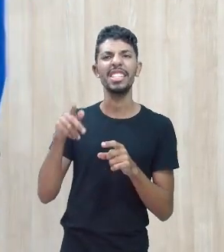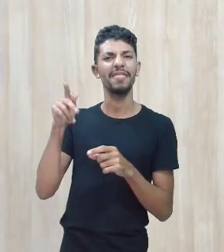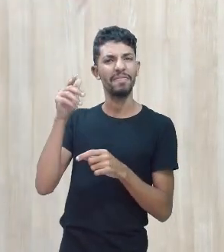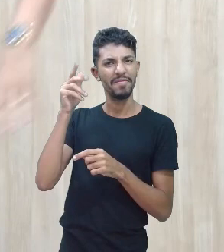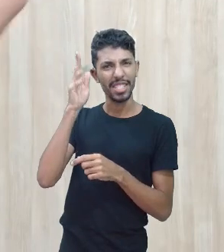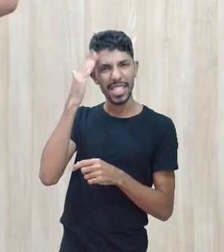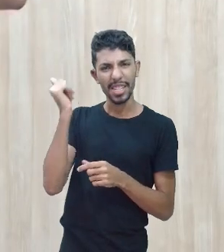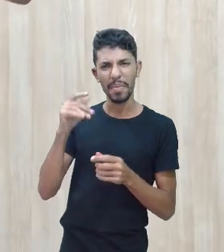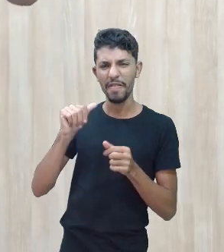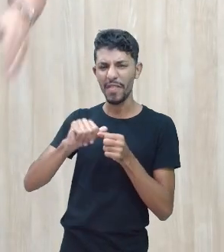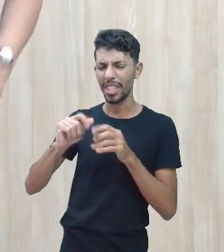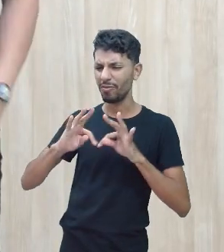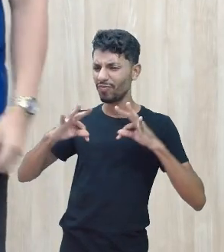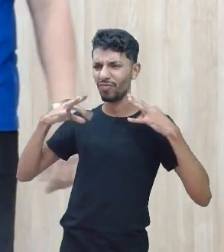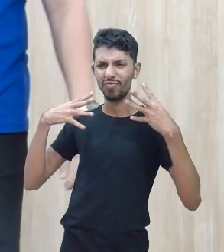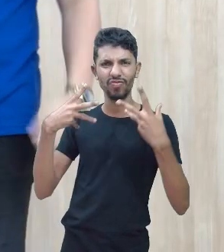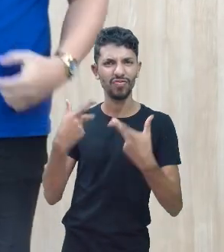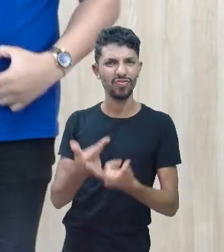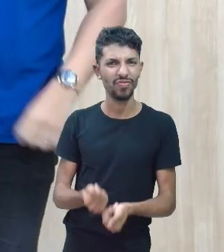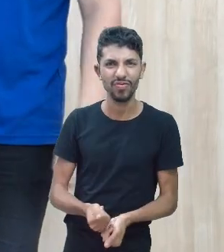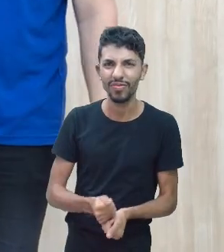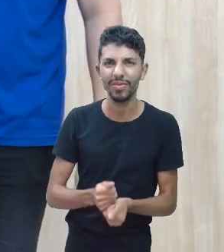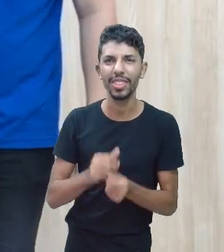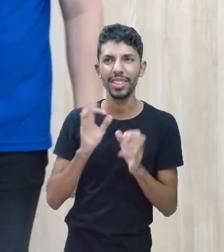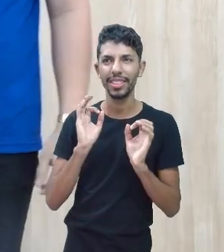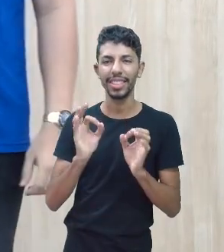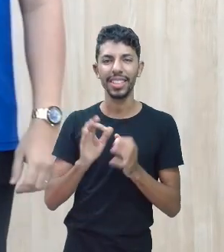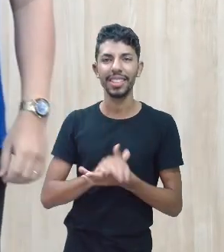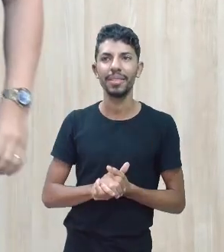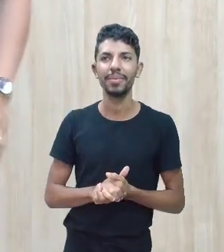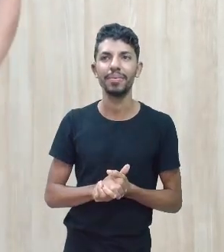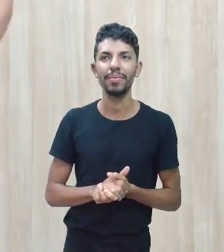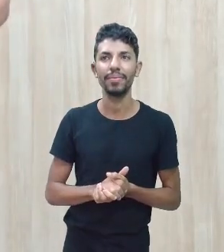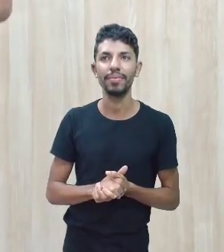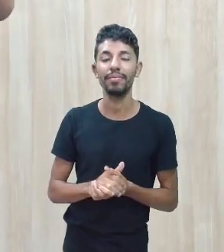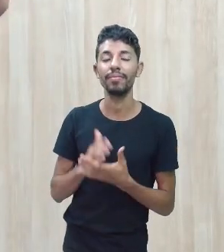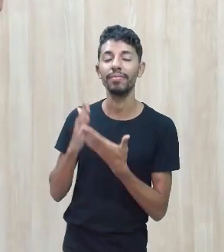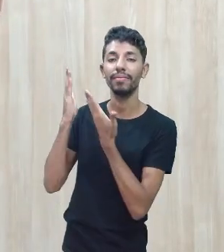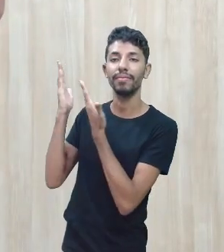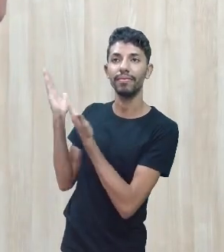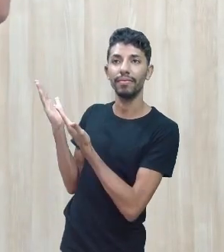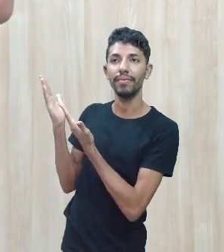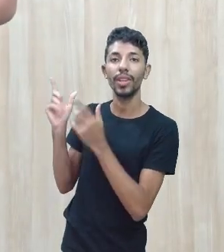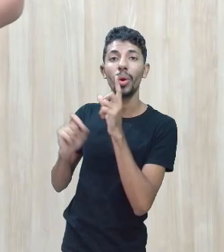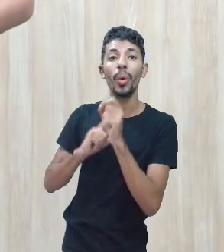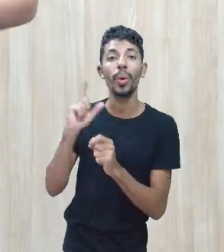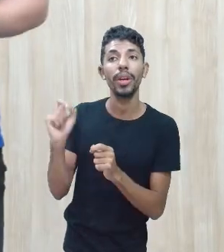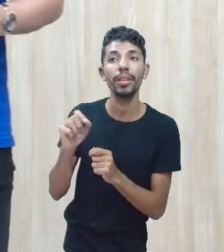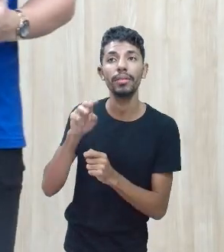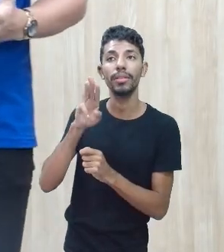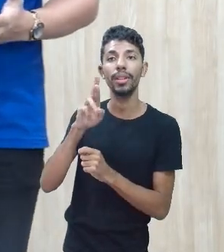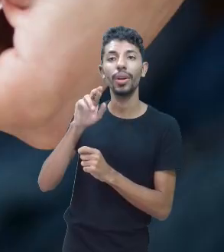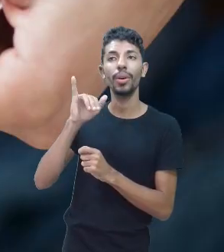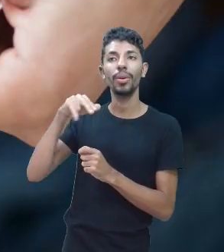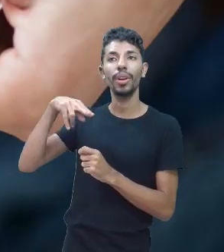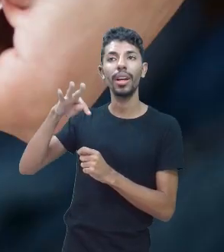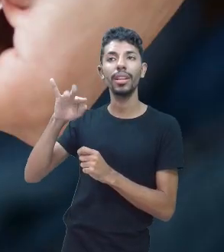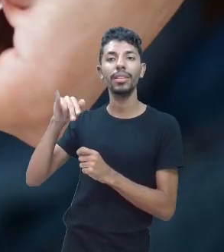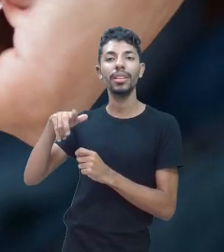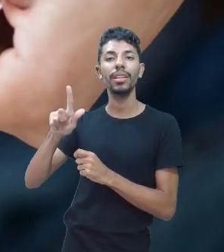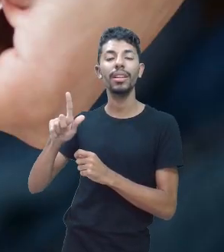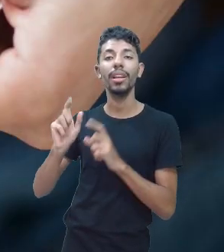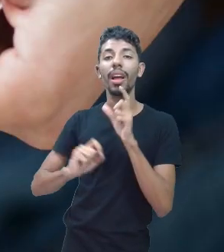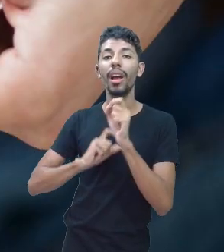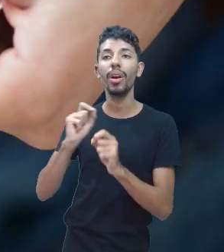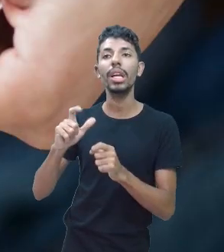sobremesa, lasanha, sorvete, e tudo isso aí é com ele mesmo, desenrolado. E writing, tem sempre aquelas pessoas que gostam